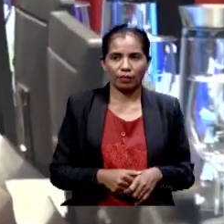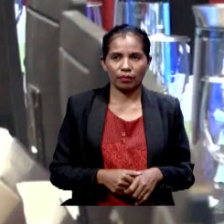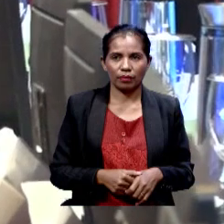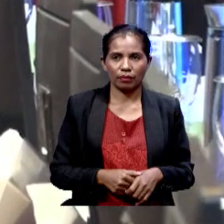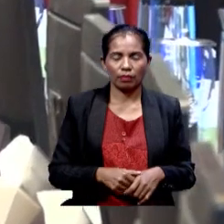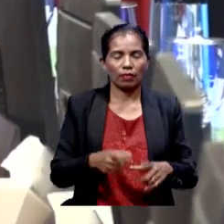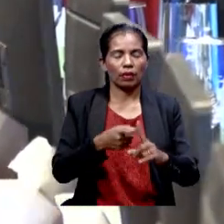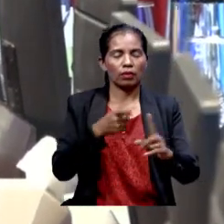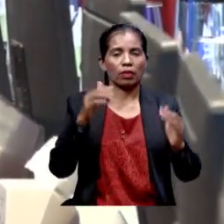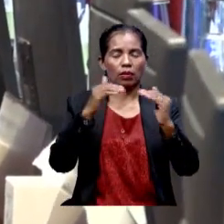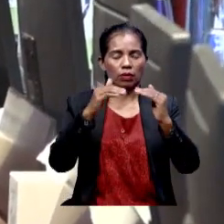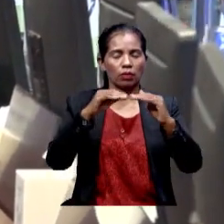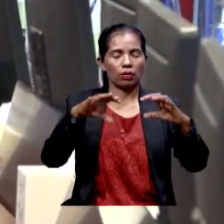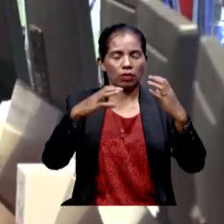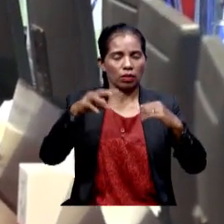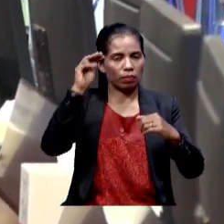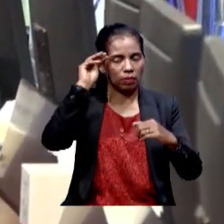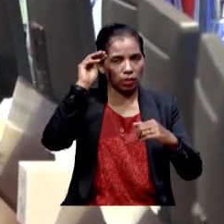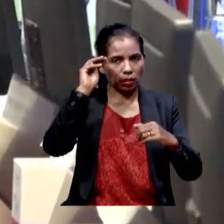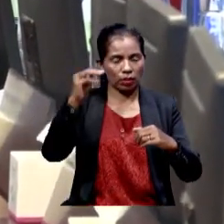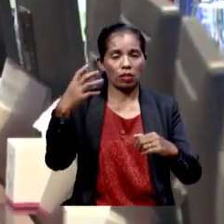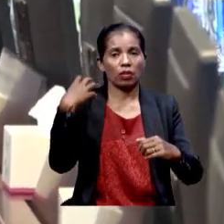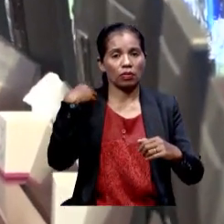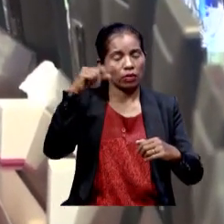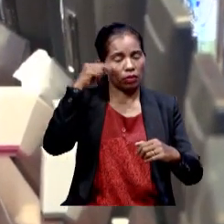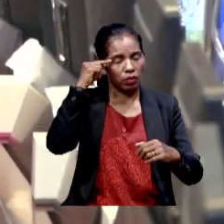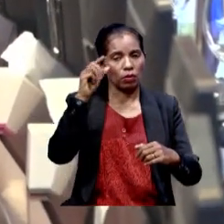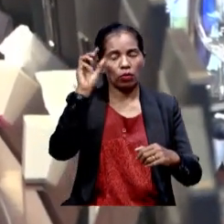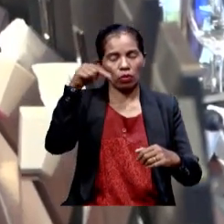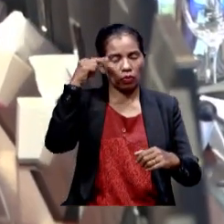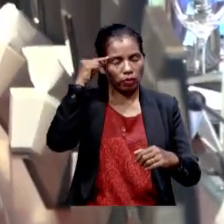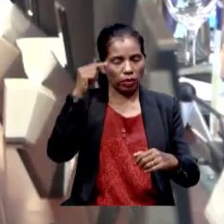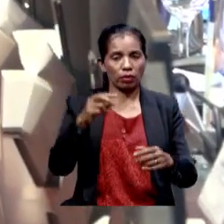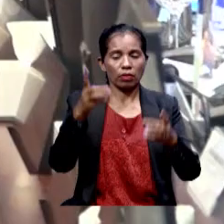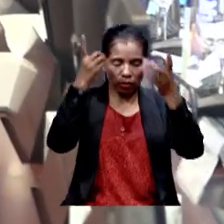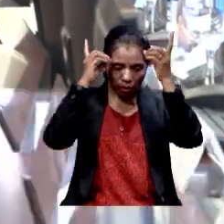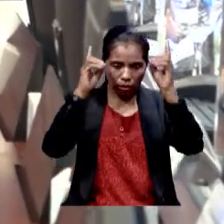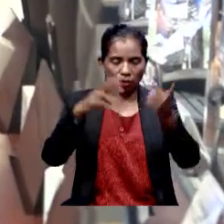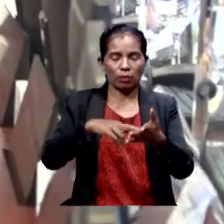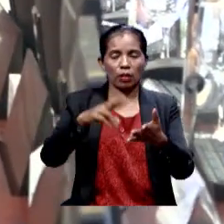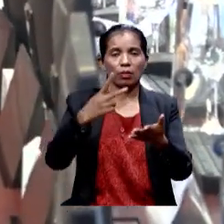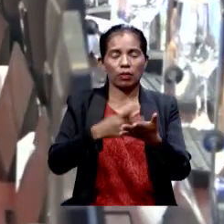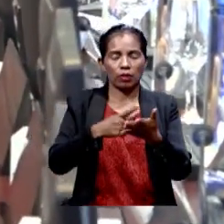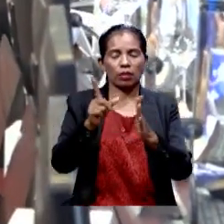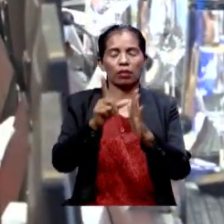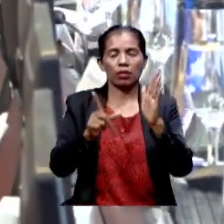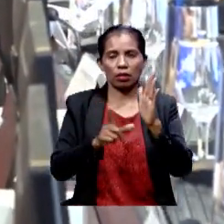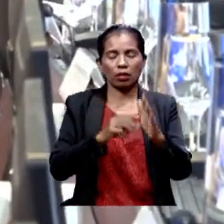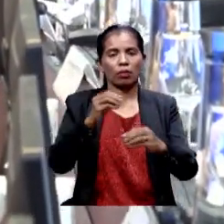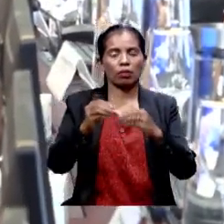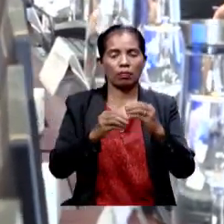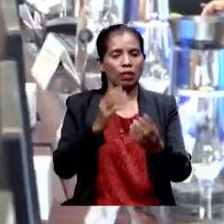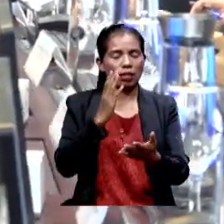Lihusi reunião Conselho Ministro e a Palácio Governo Dili, quarta-feira, o Governo decide aprova projeto proposta lei com a determinação limite